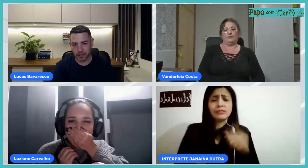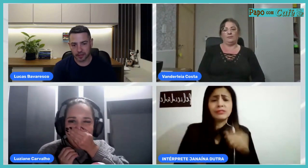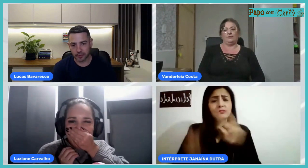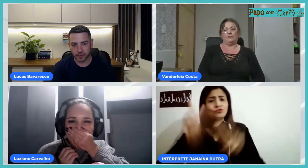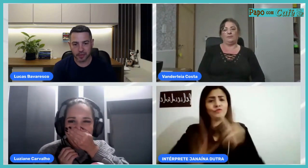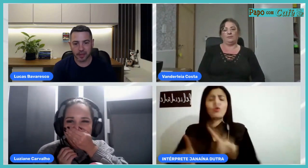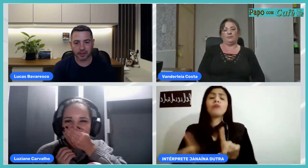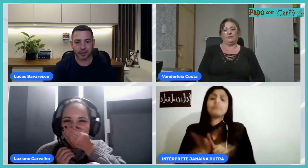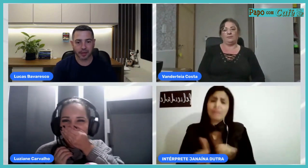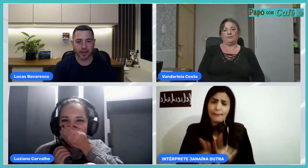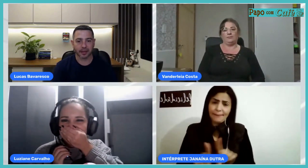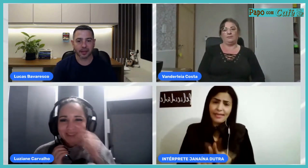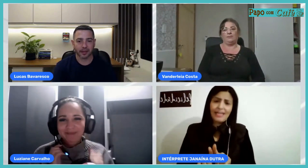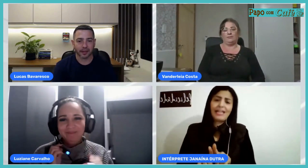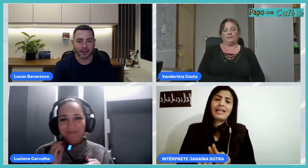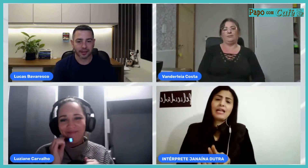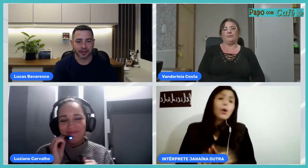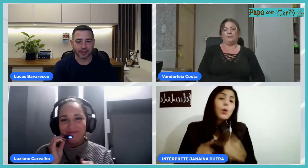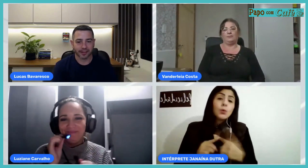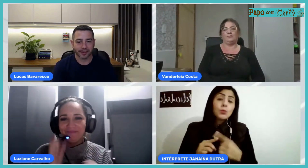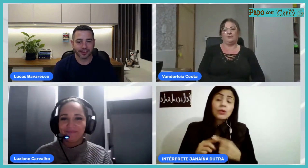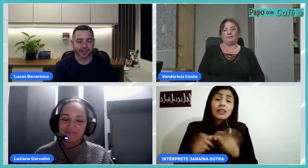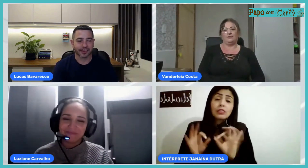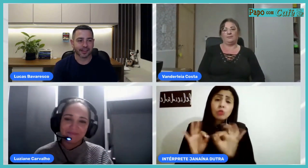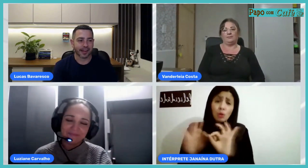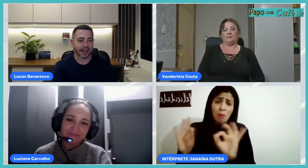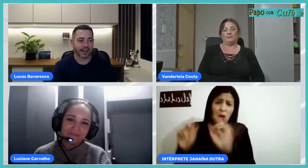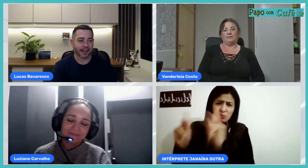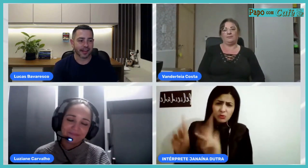tenham essa deficiência, né,